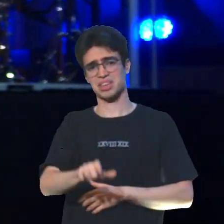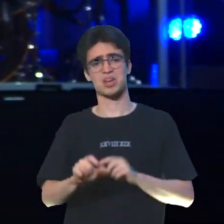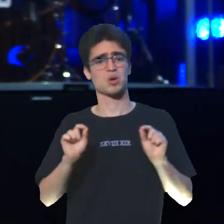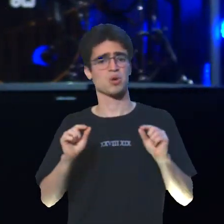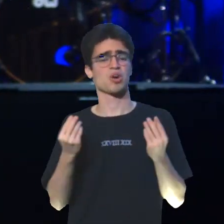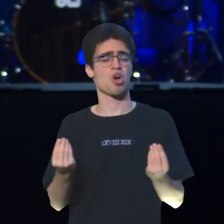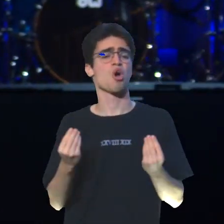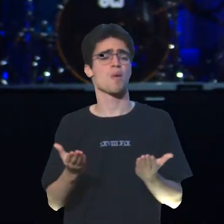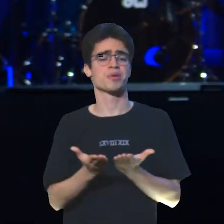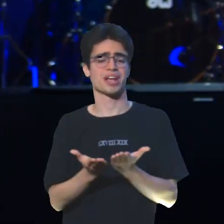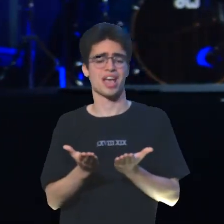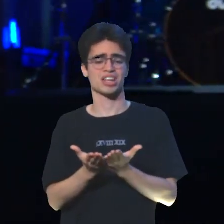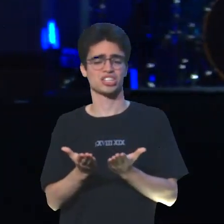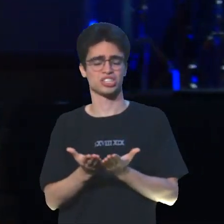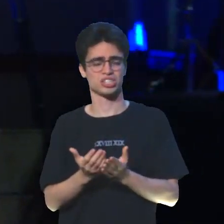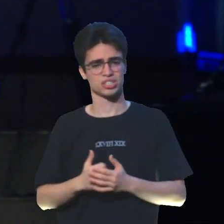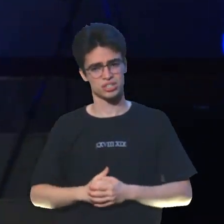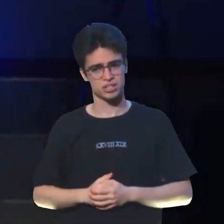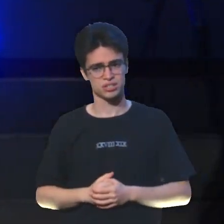é.